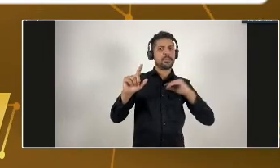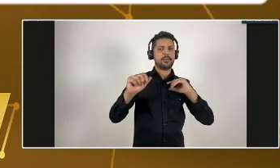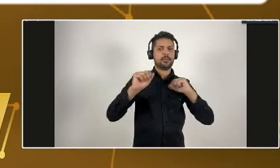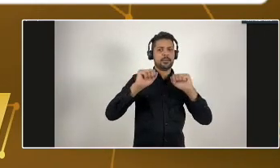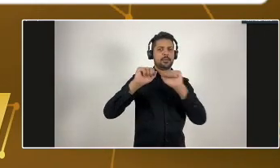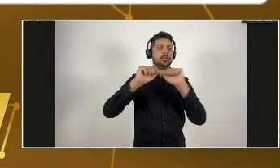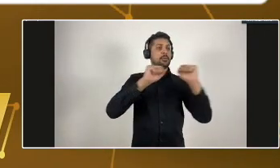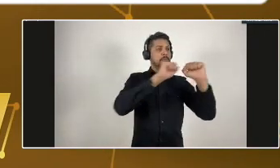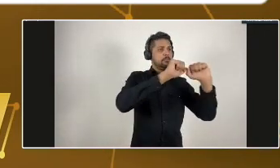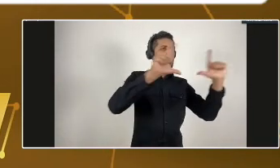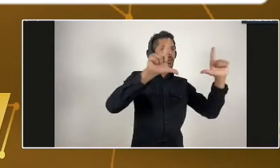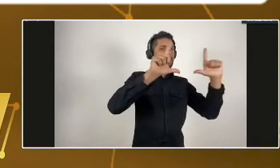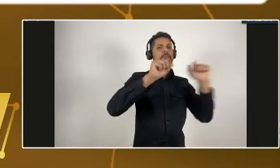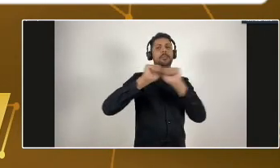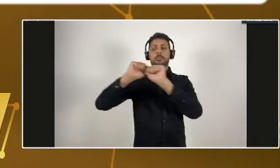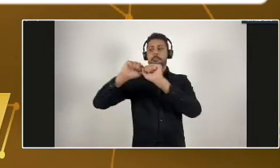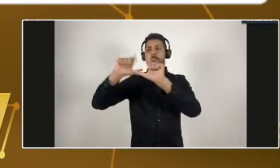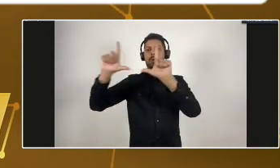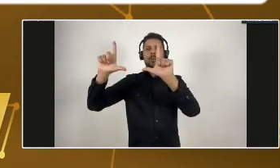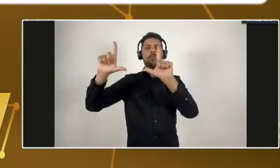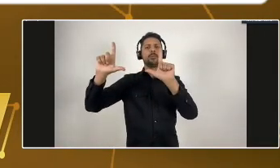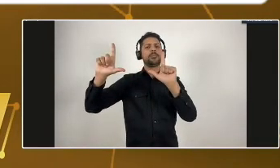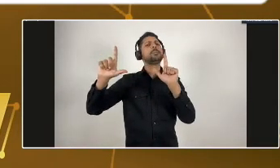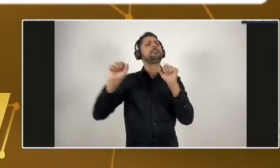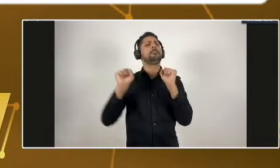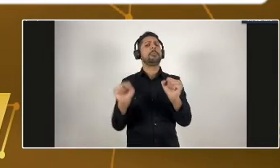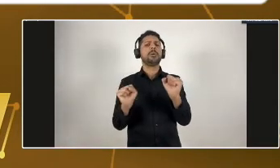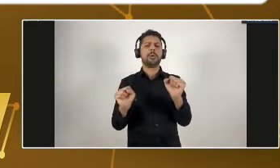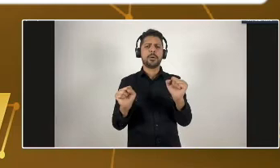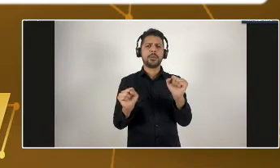E isso pode ser usado de forma muito